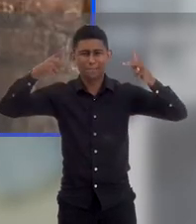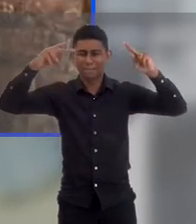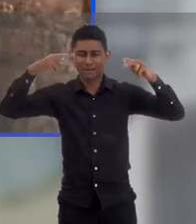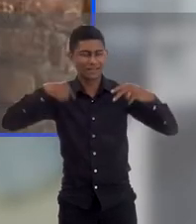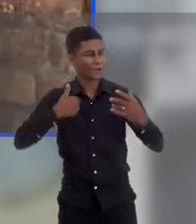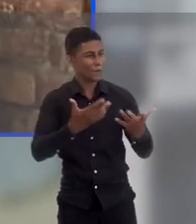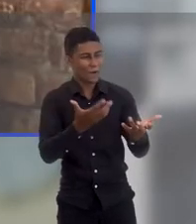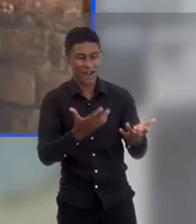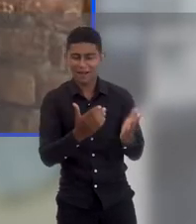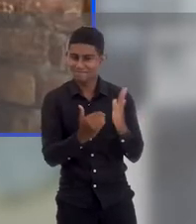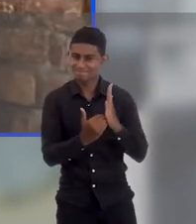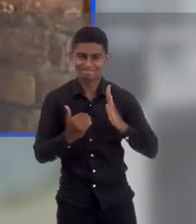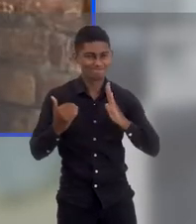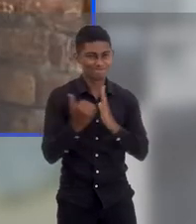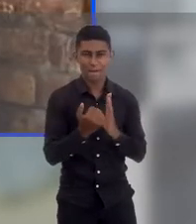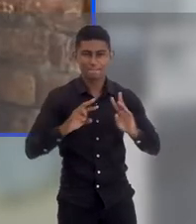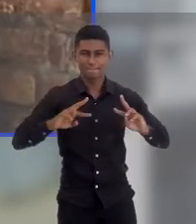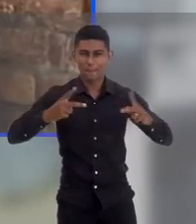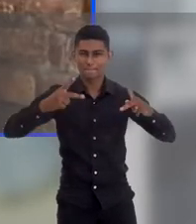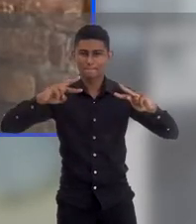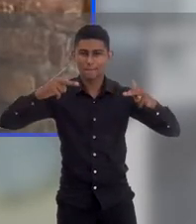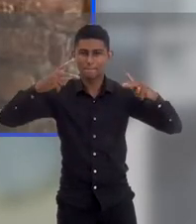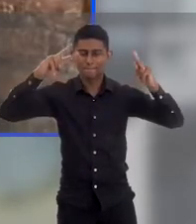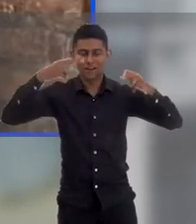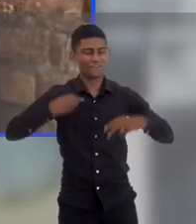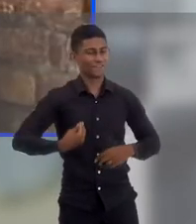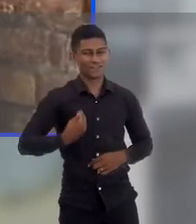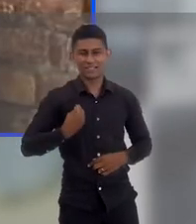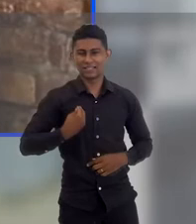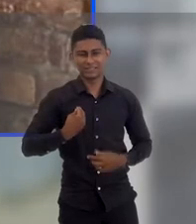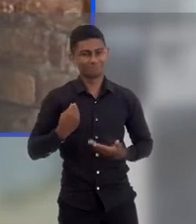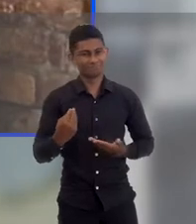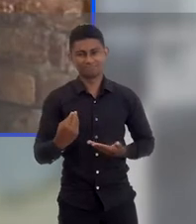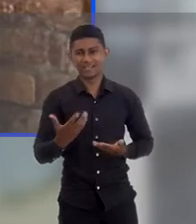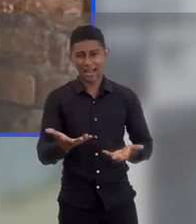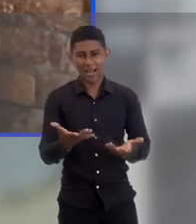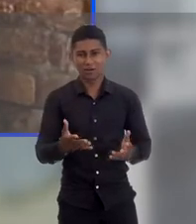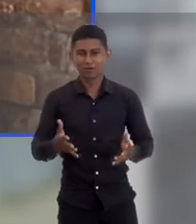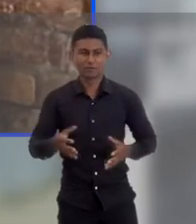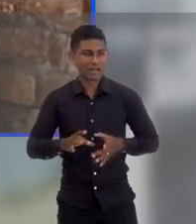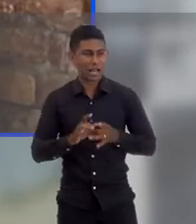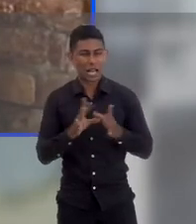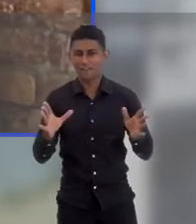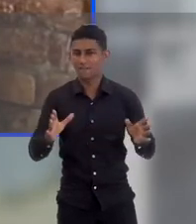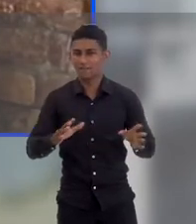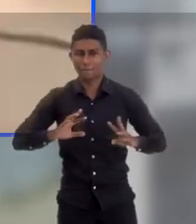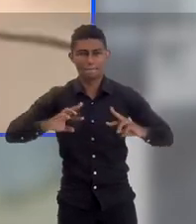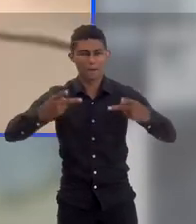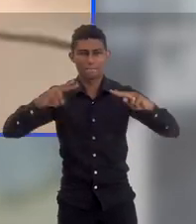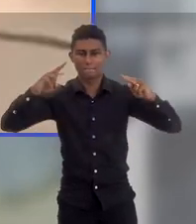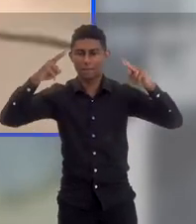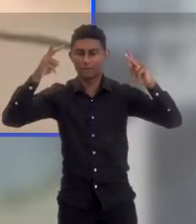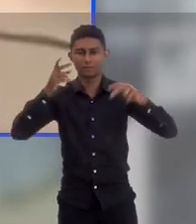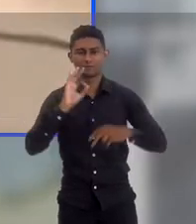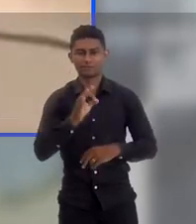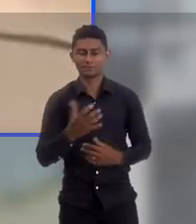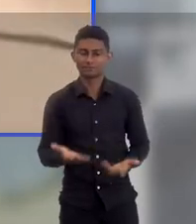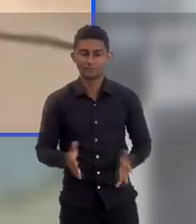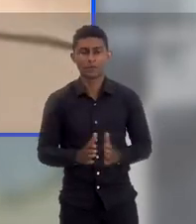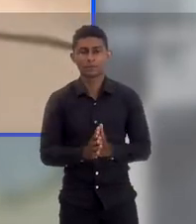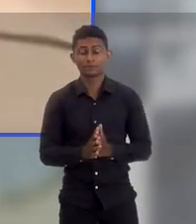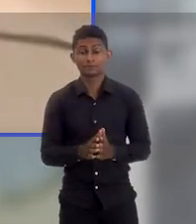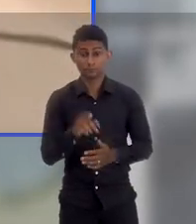seis, eu estou pronto. Quero mais é viver essa vida, que é tudo que a gente tem, né? É mesmo, é a única